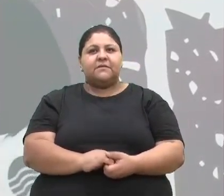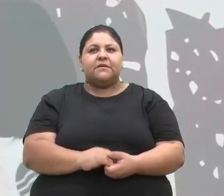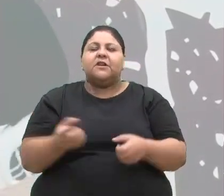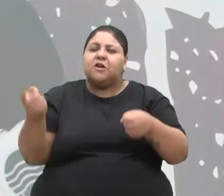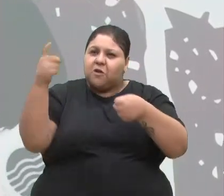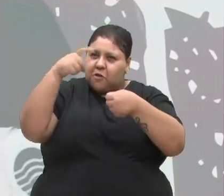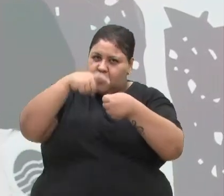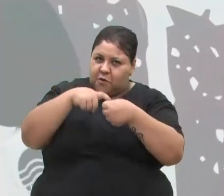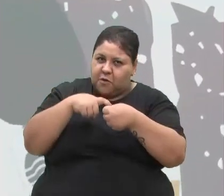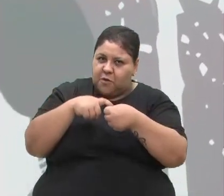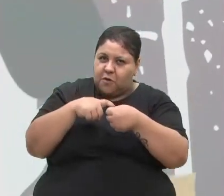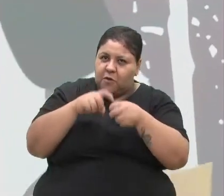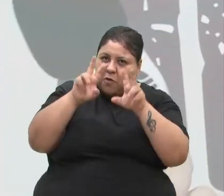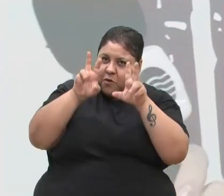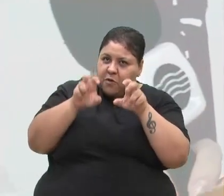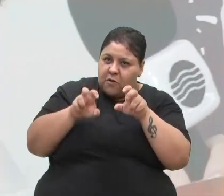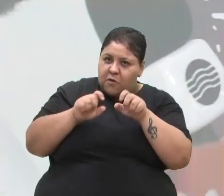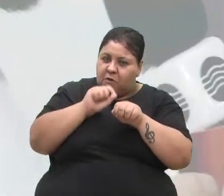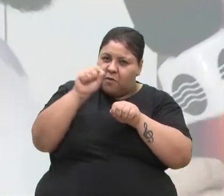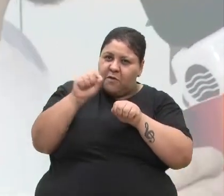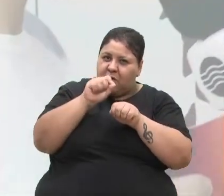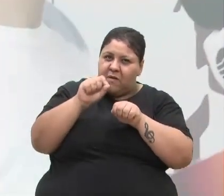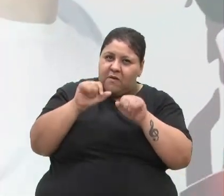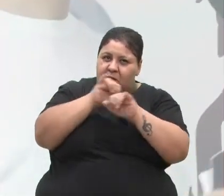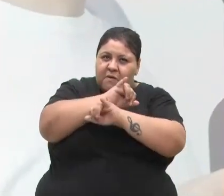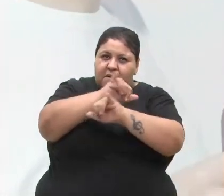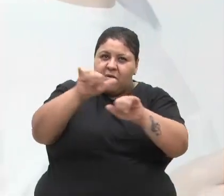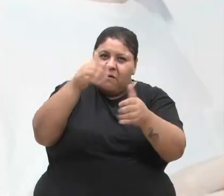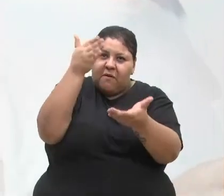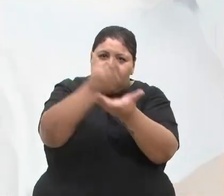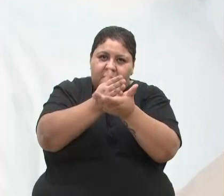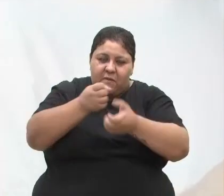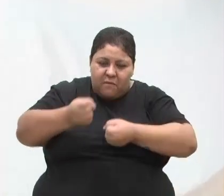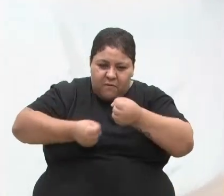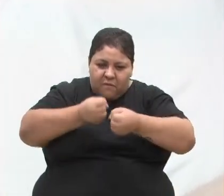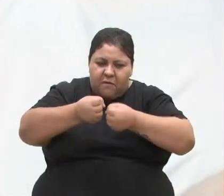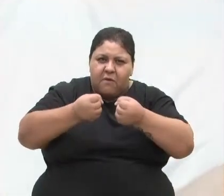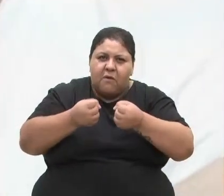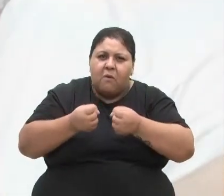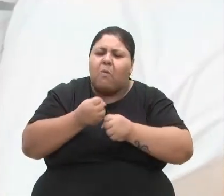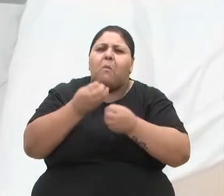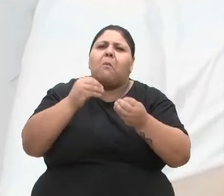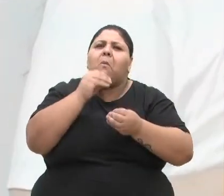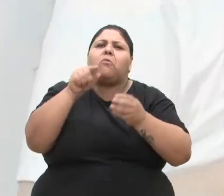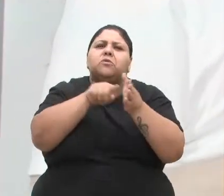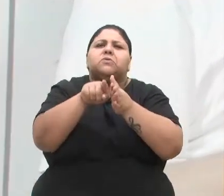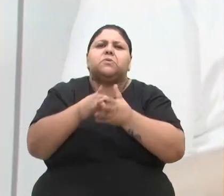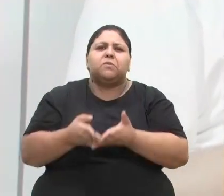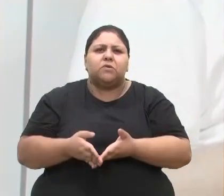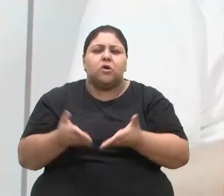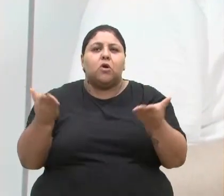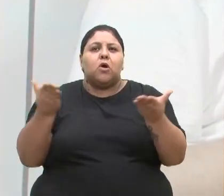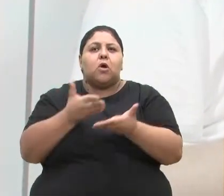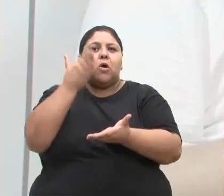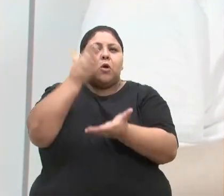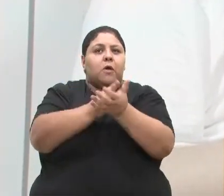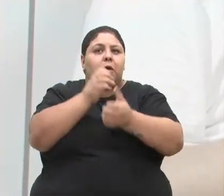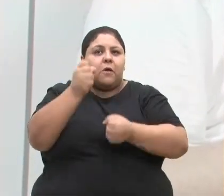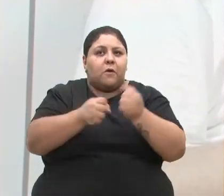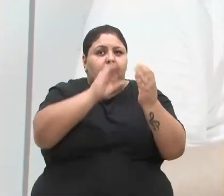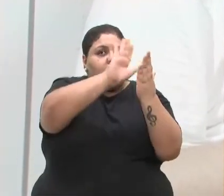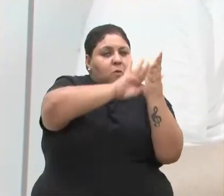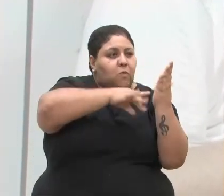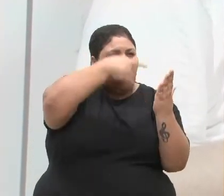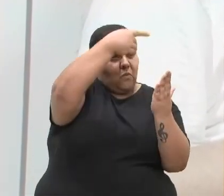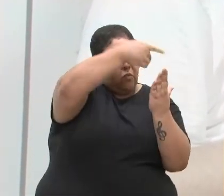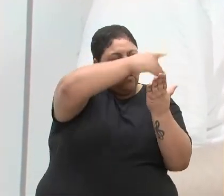pouquinho no primeiro assunto, quem quiser buscar informações sobre a meia maratona que o senhor comentou, pode buscar onde? Hoje a meia maratona ela está no calendário